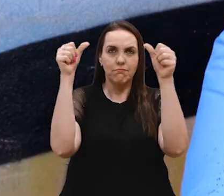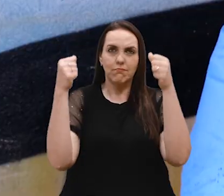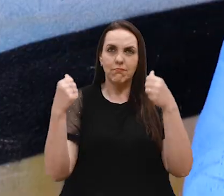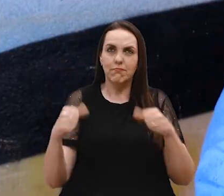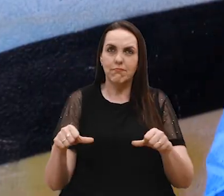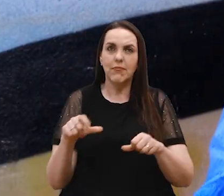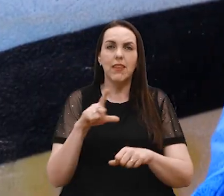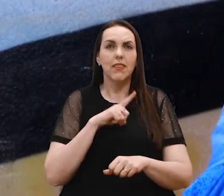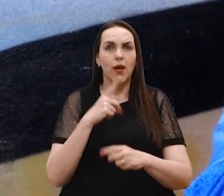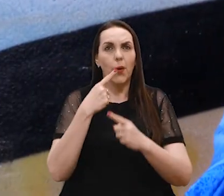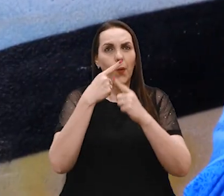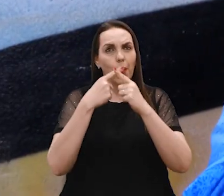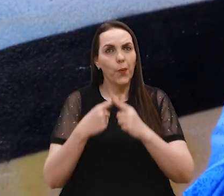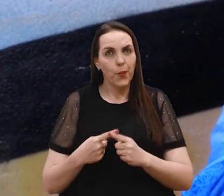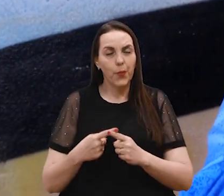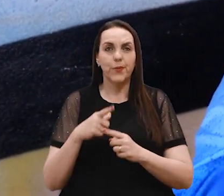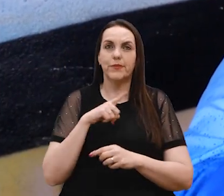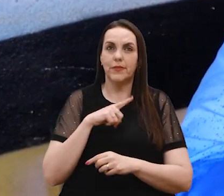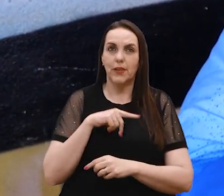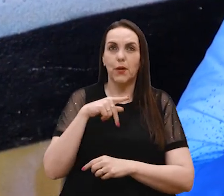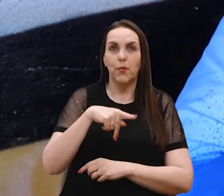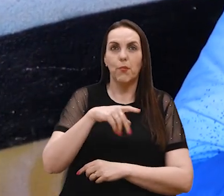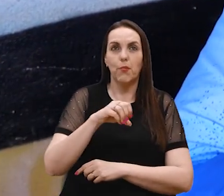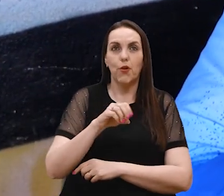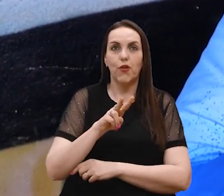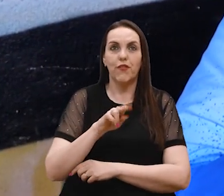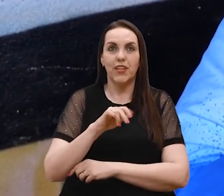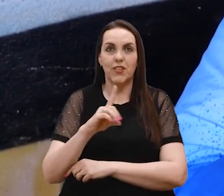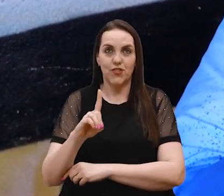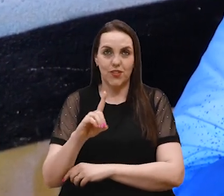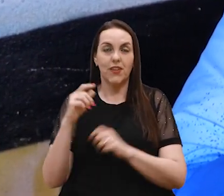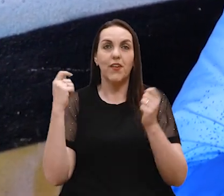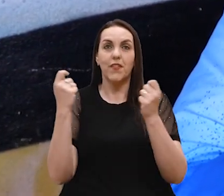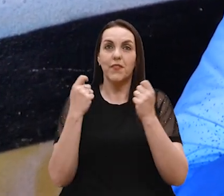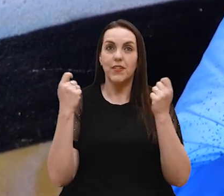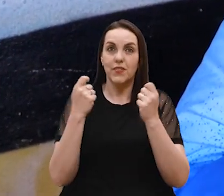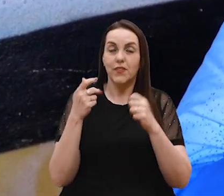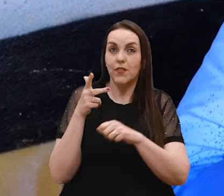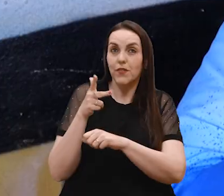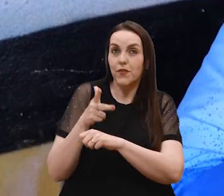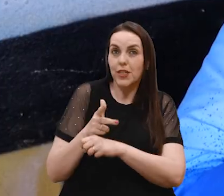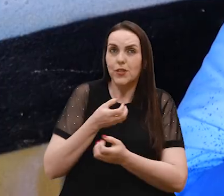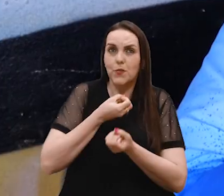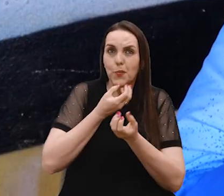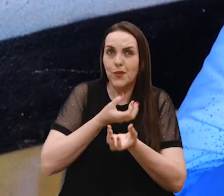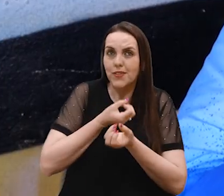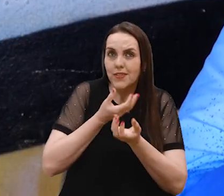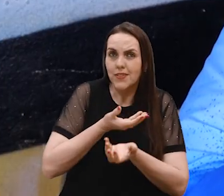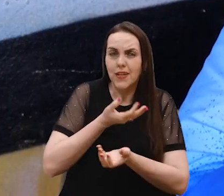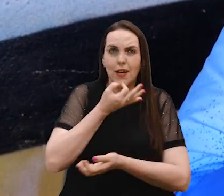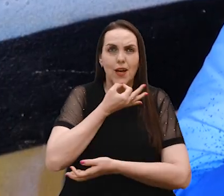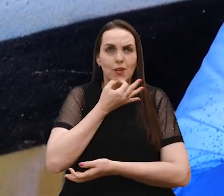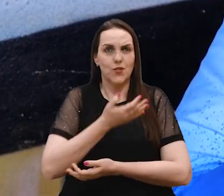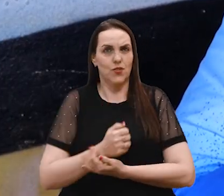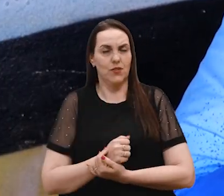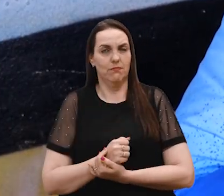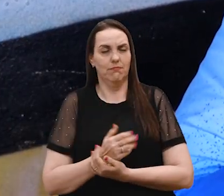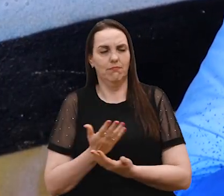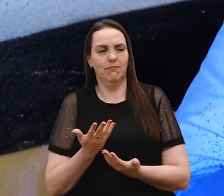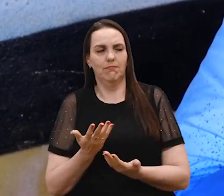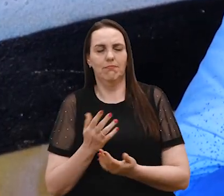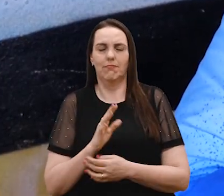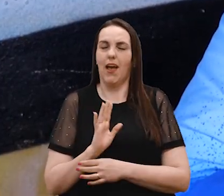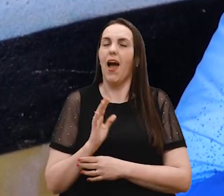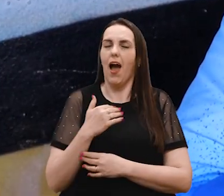lá de um concurso que tinha, que era o POVID, que era o Festival de Vídeo e Poesia em Caxias do Sul. Eu disse,